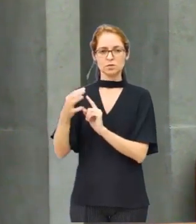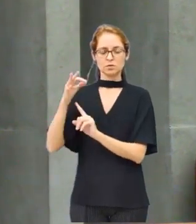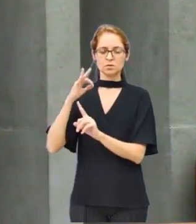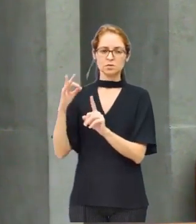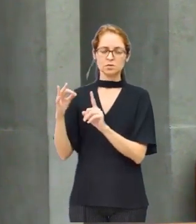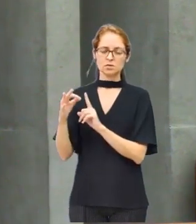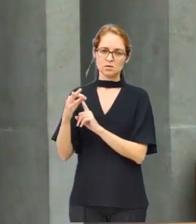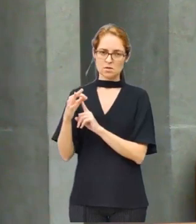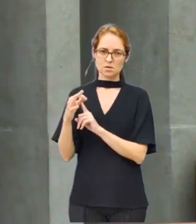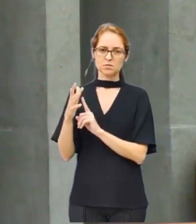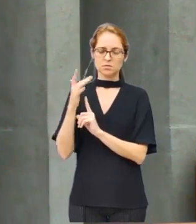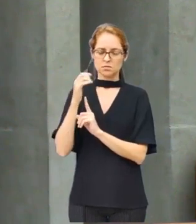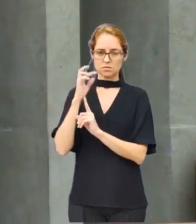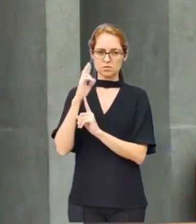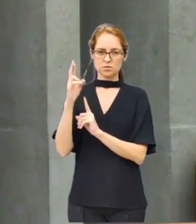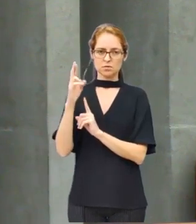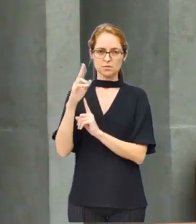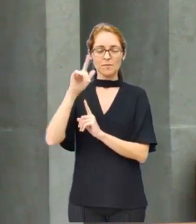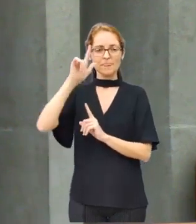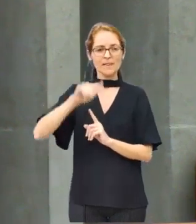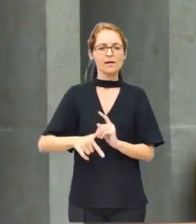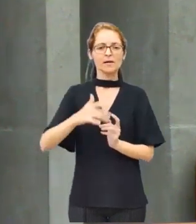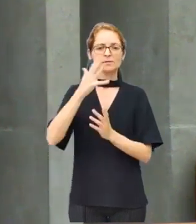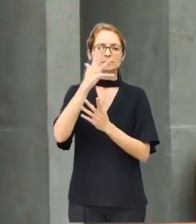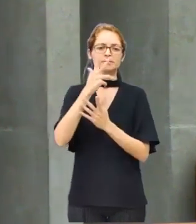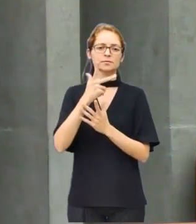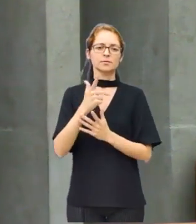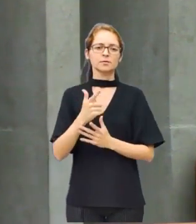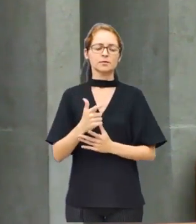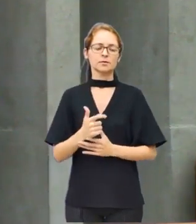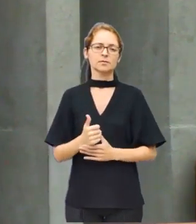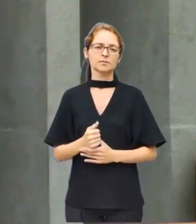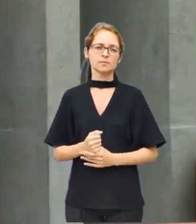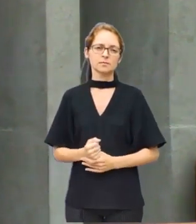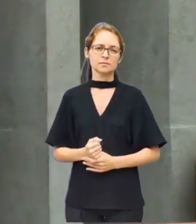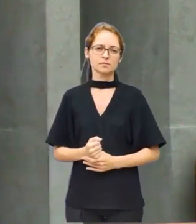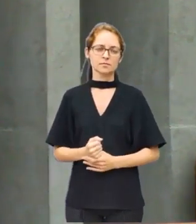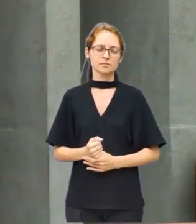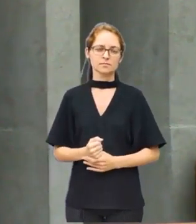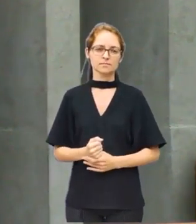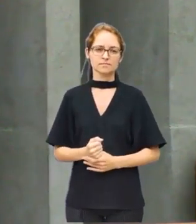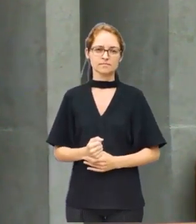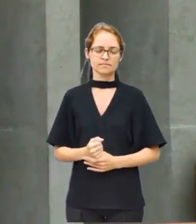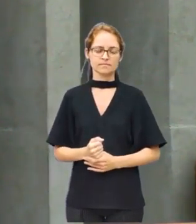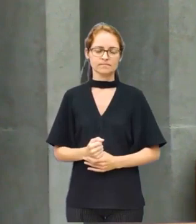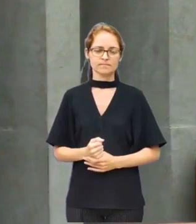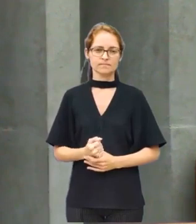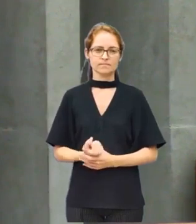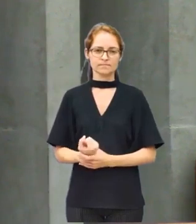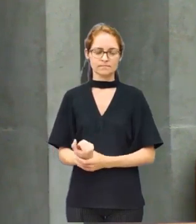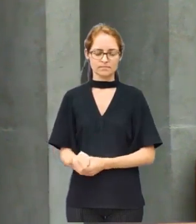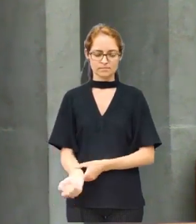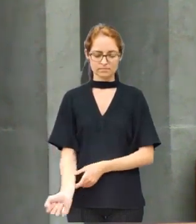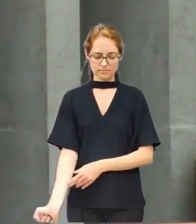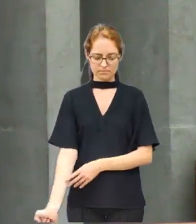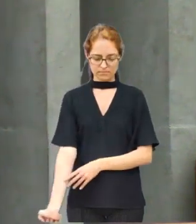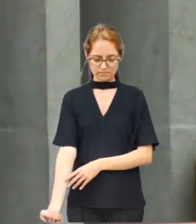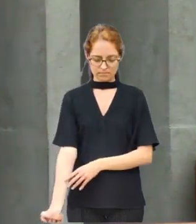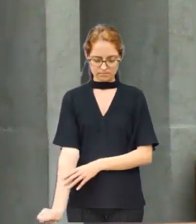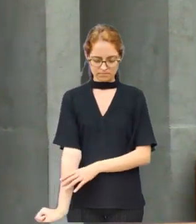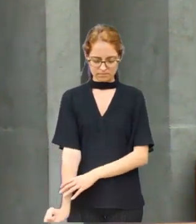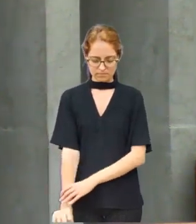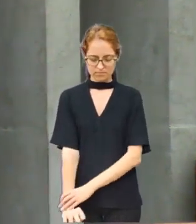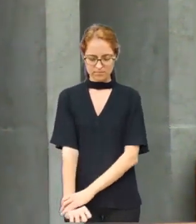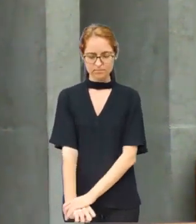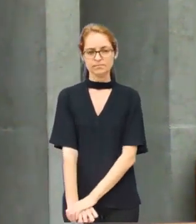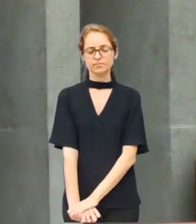é temer ao Senhor, é adorá-lo, mas com receio de ofendê-lo diante da sua santidade. E foi o que esses